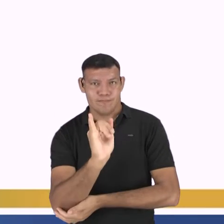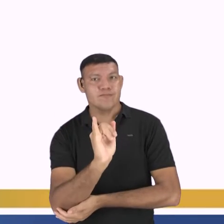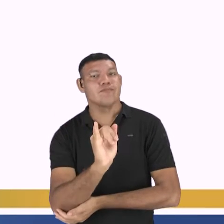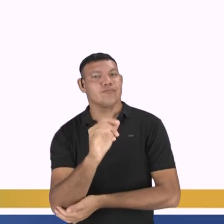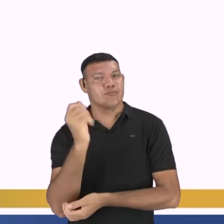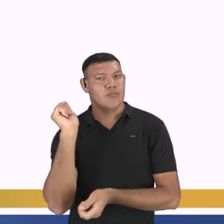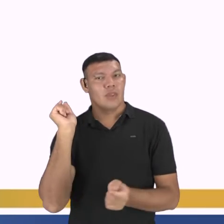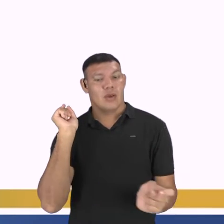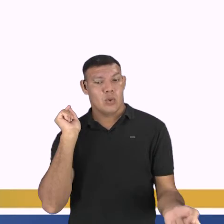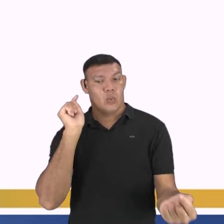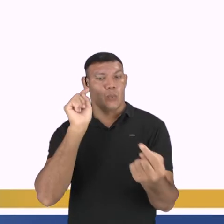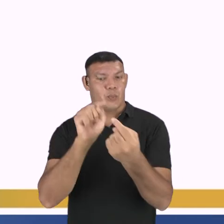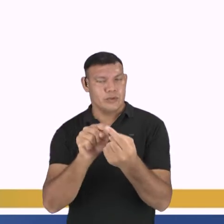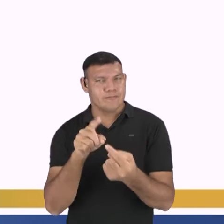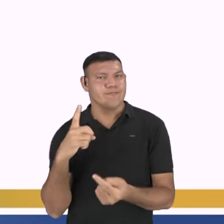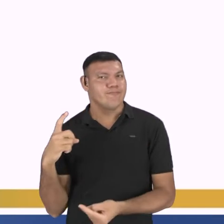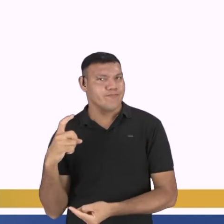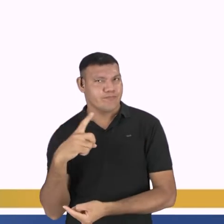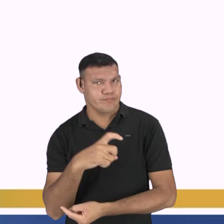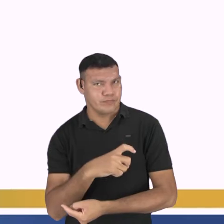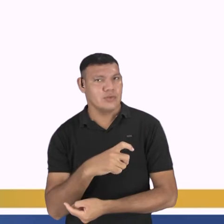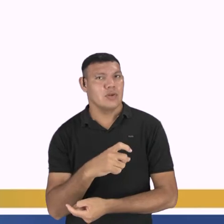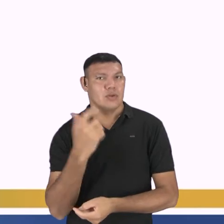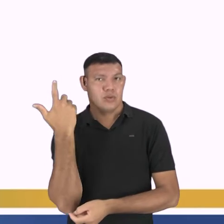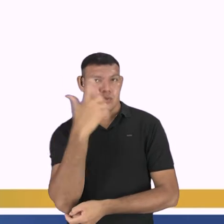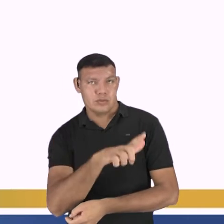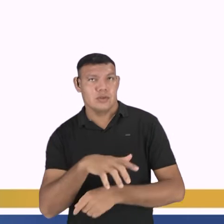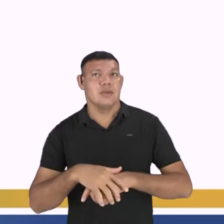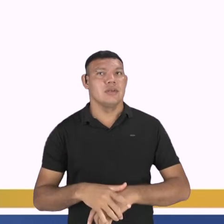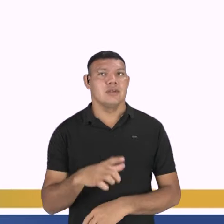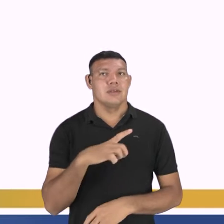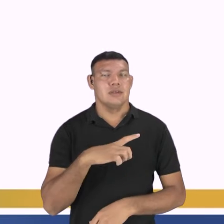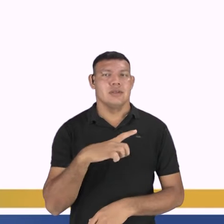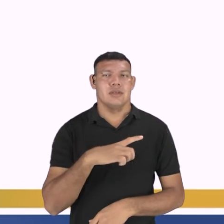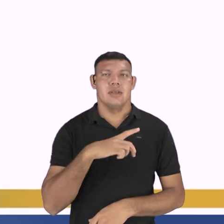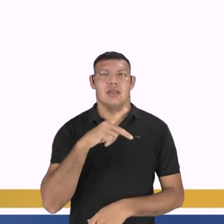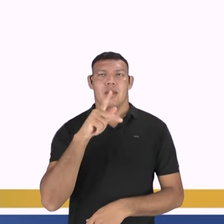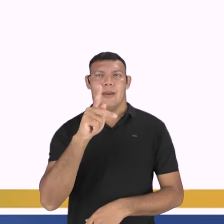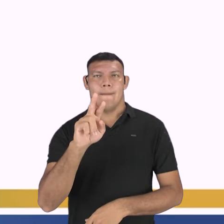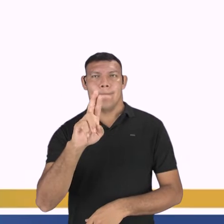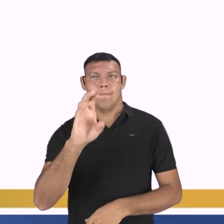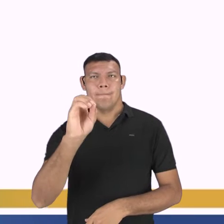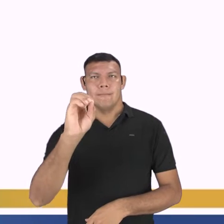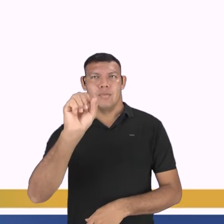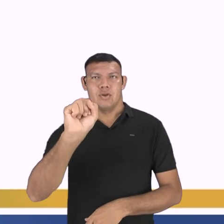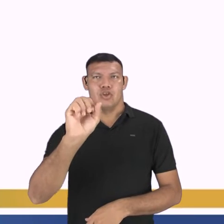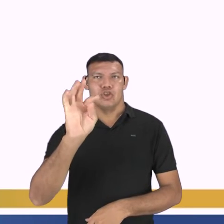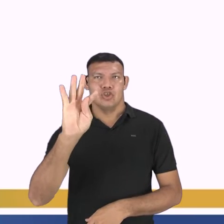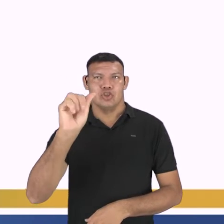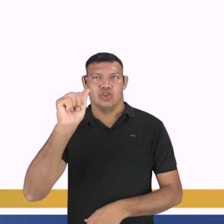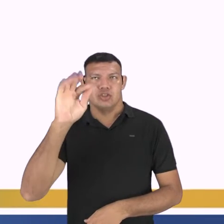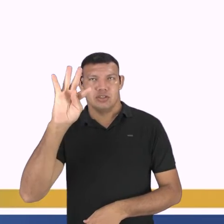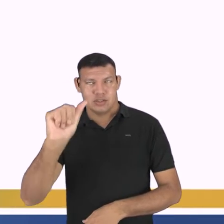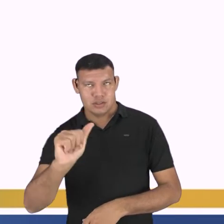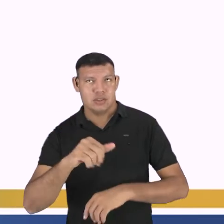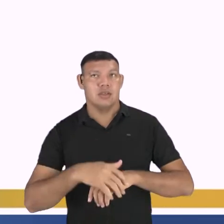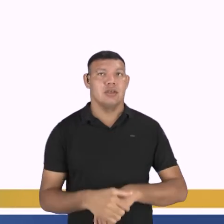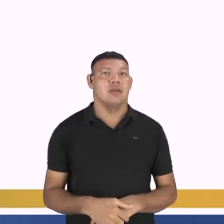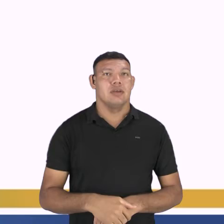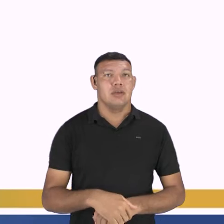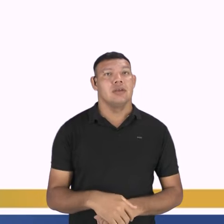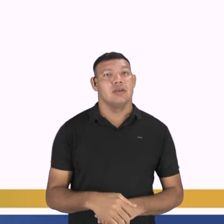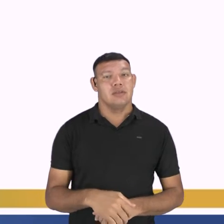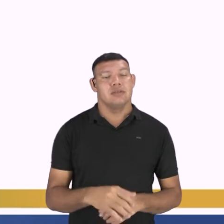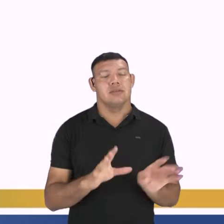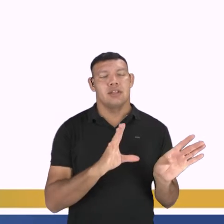espermatozoides alcancem seu objetivo. Existe a próstata, que secreta o fluido que compõe o sêmen, né? Essa secreção